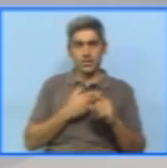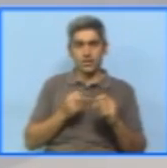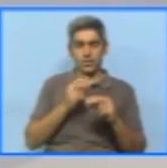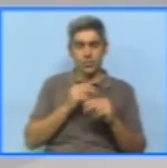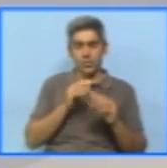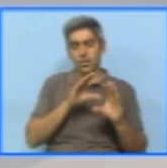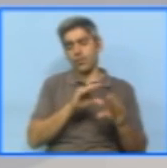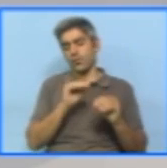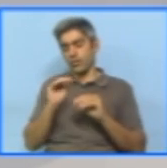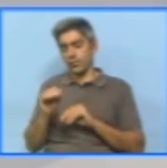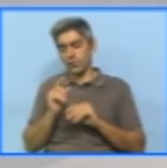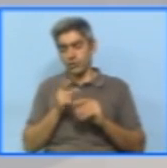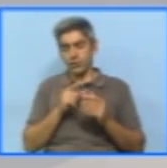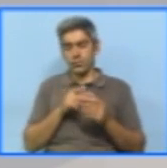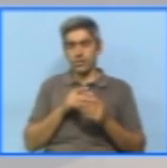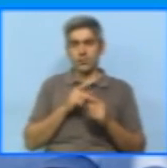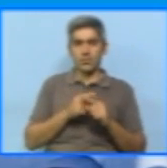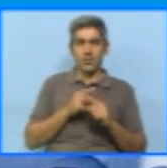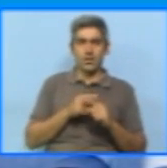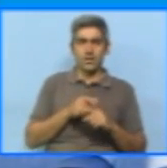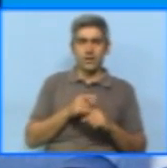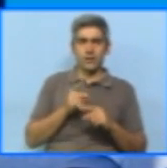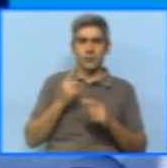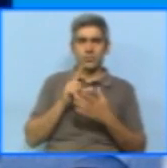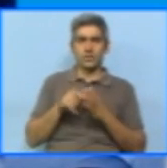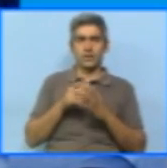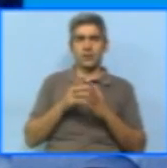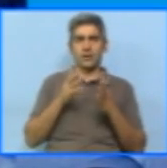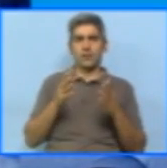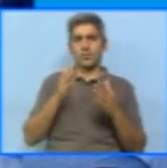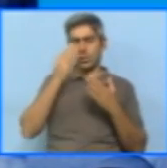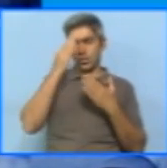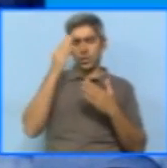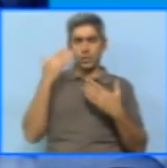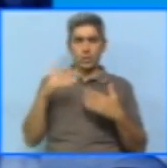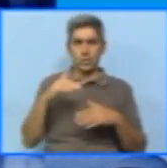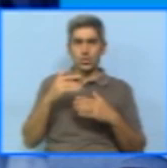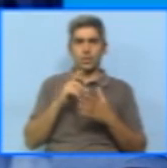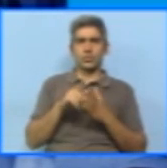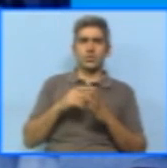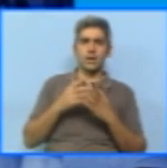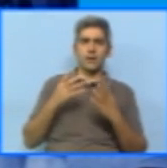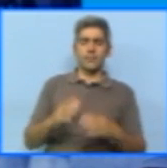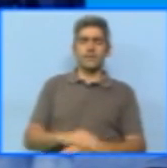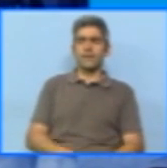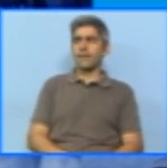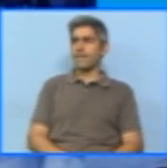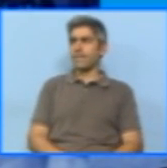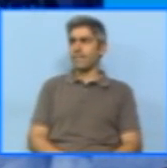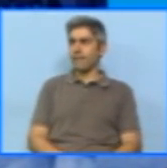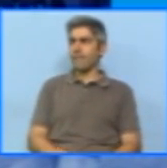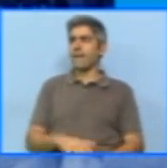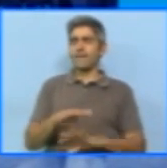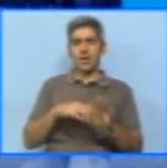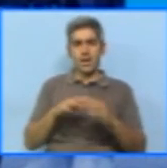Testamento, toda ela a partir do grego, é um grande projeto, louvável, que